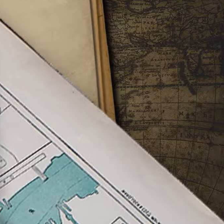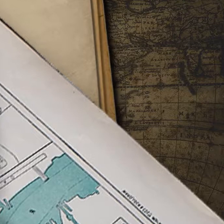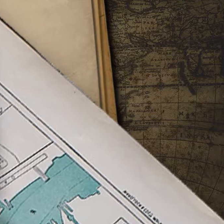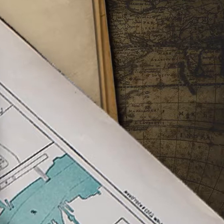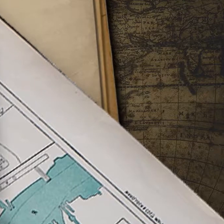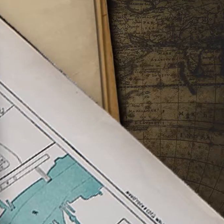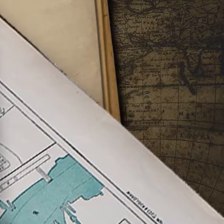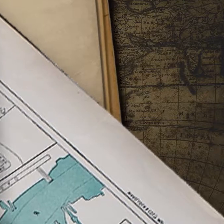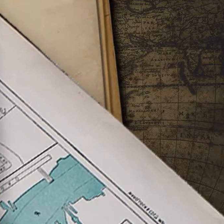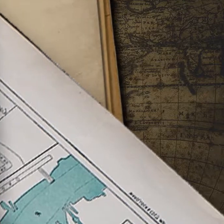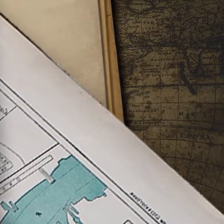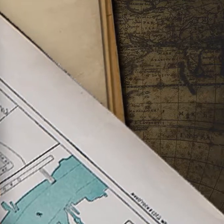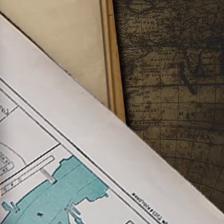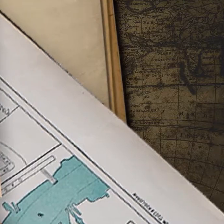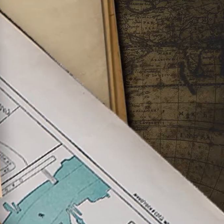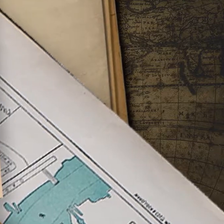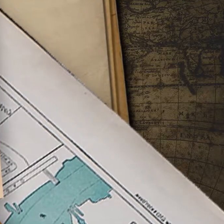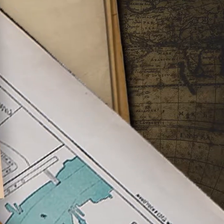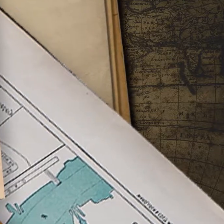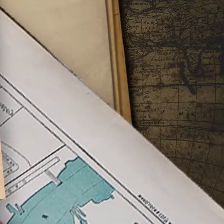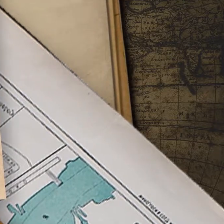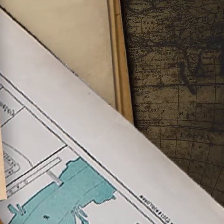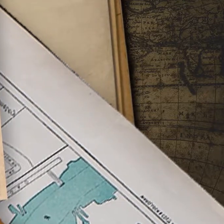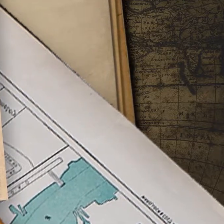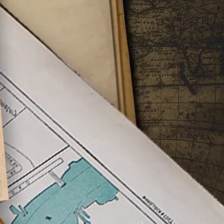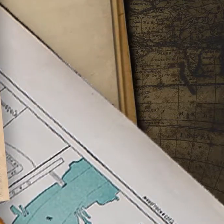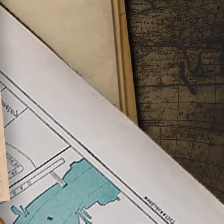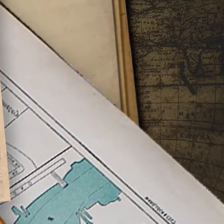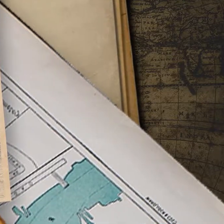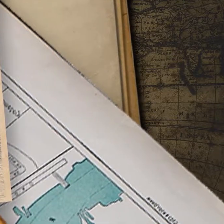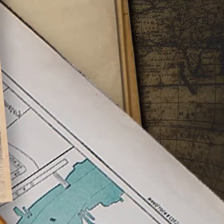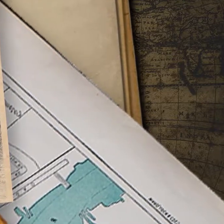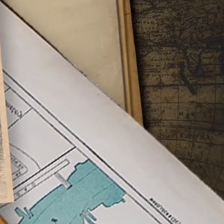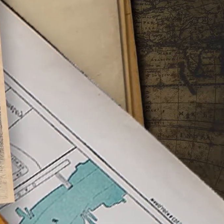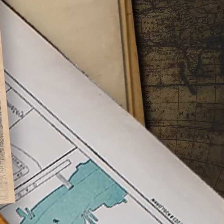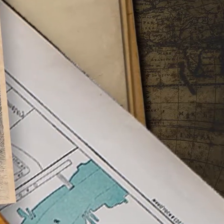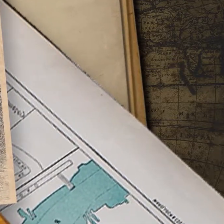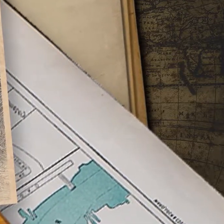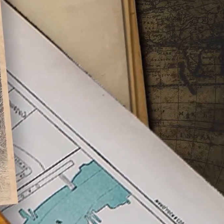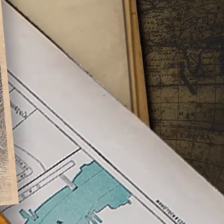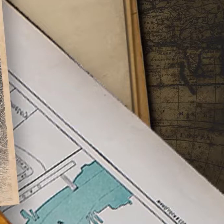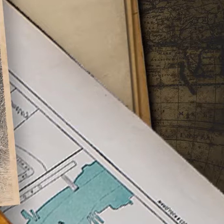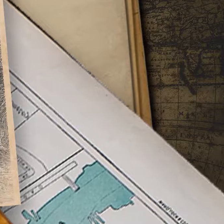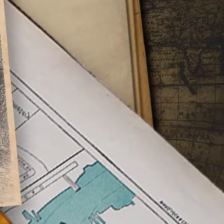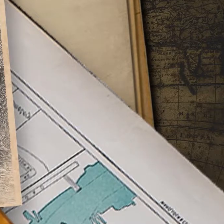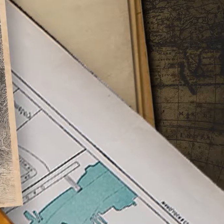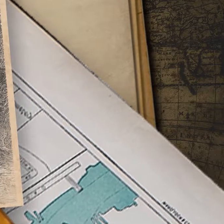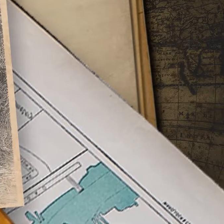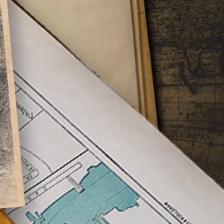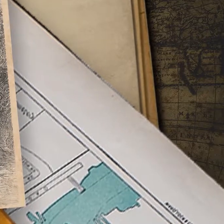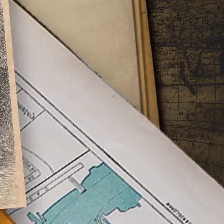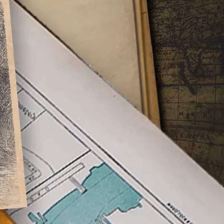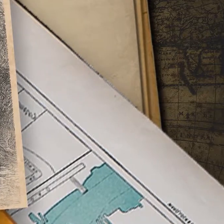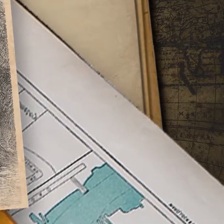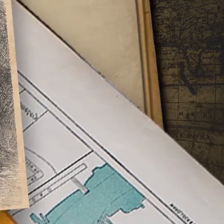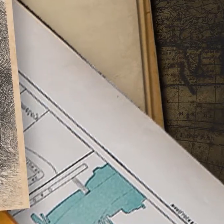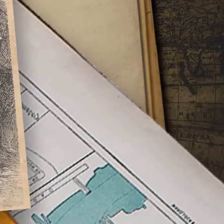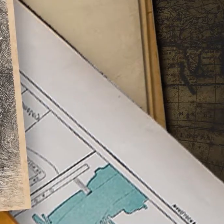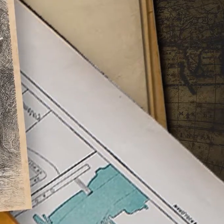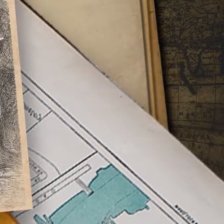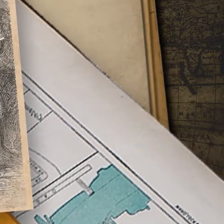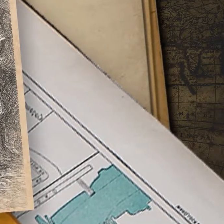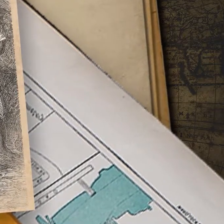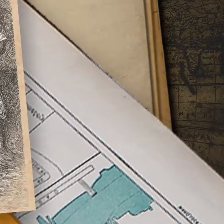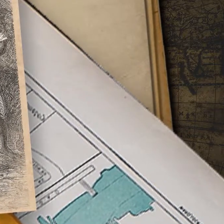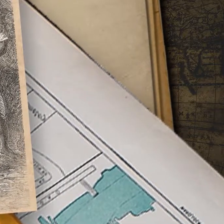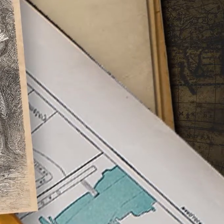panos e um turbante branco e estende a mão esquerda para Passepartout. Com seu braço direito, Passepartout afasta o homem que está à